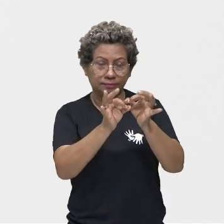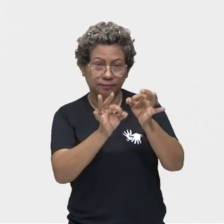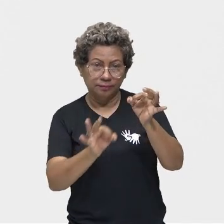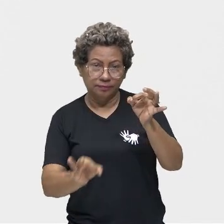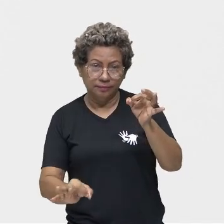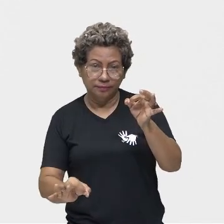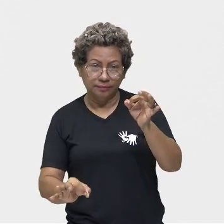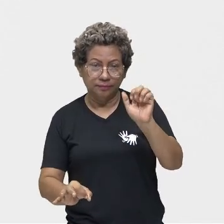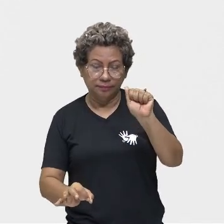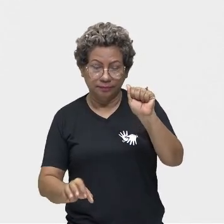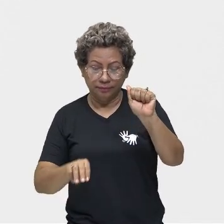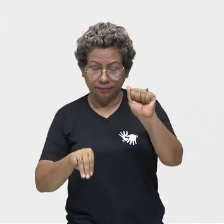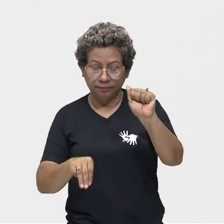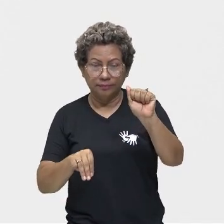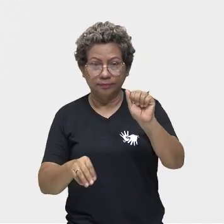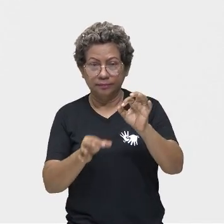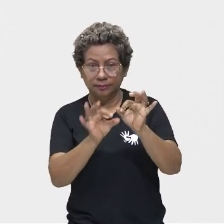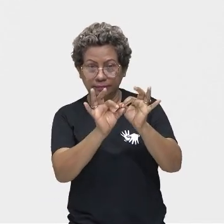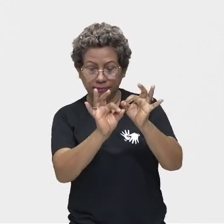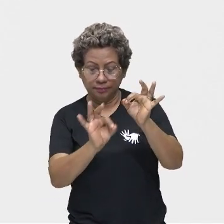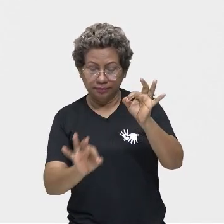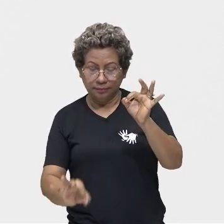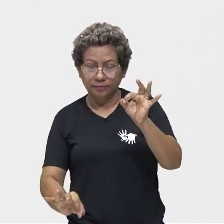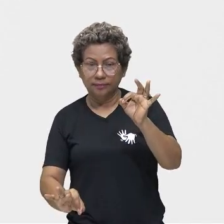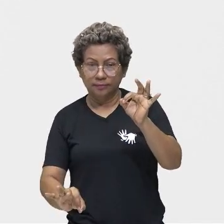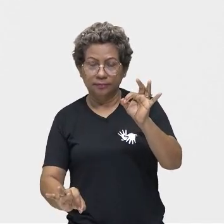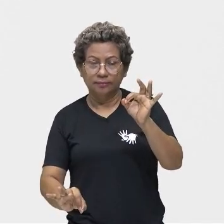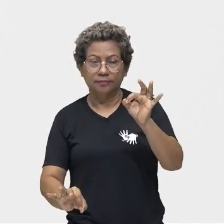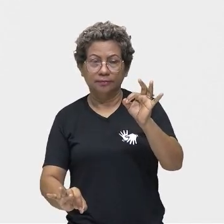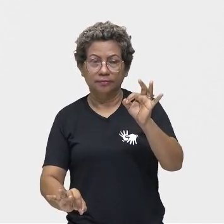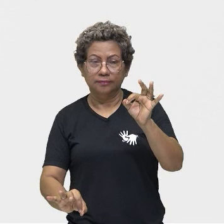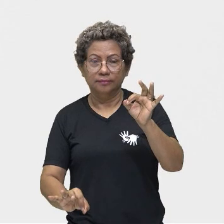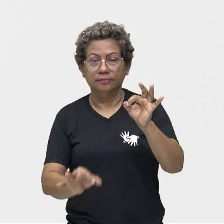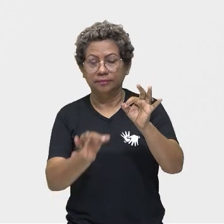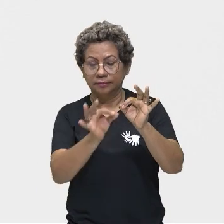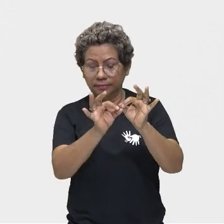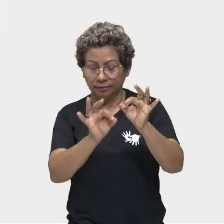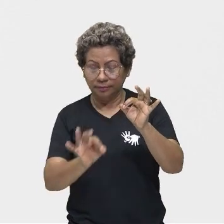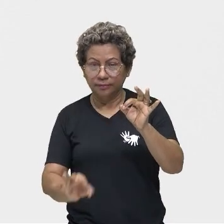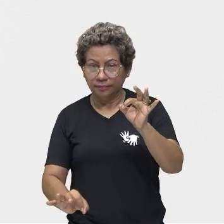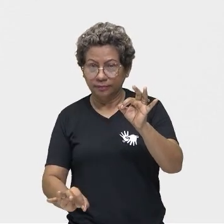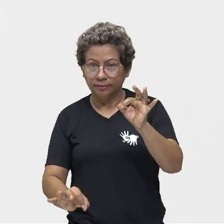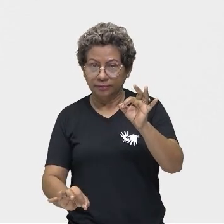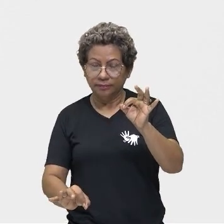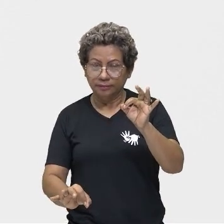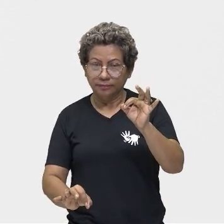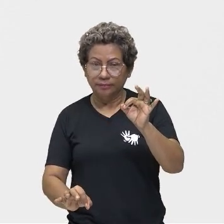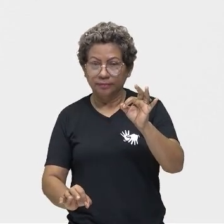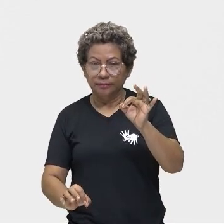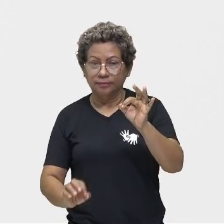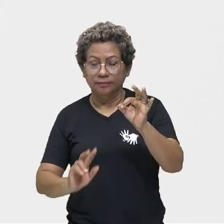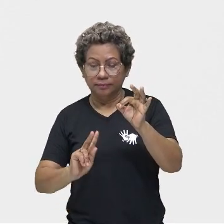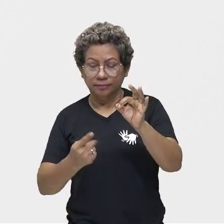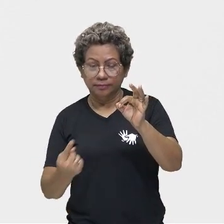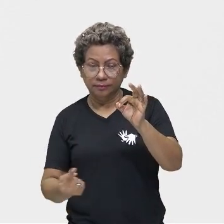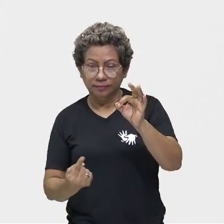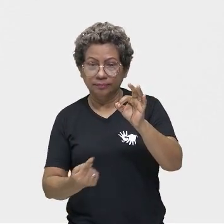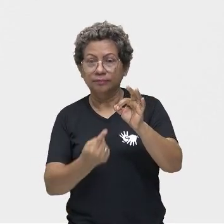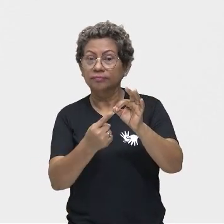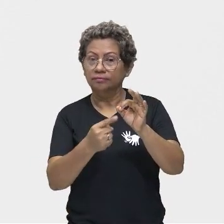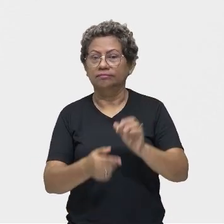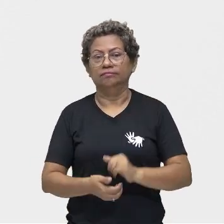ó. Essa distância aqui. Essa distância aqui nada mais é do que a nossa altura aqui em relação ao